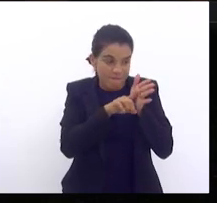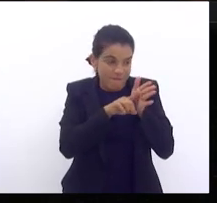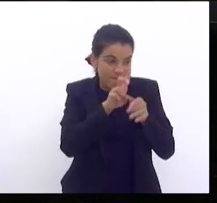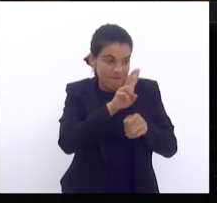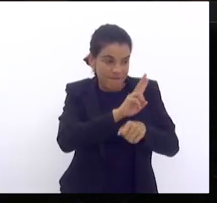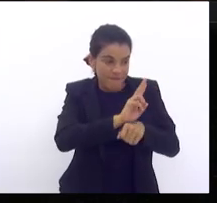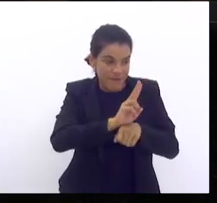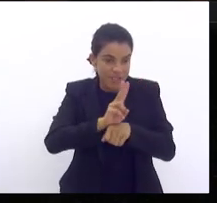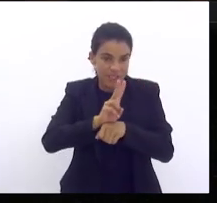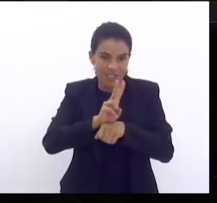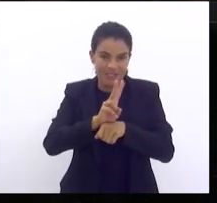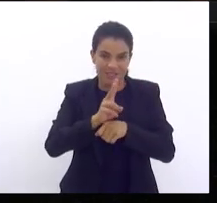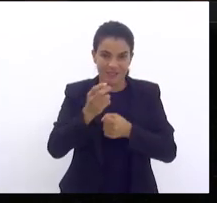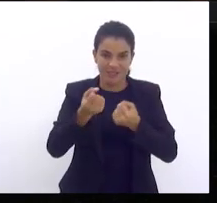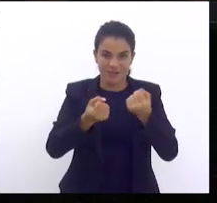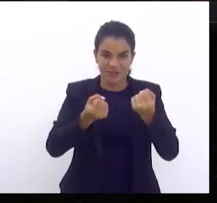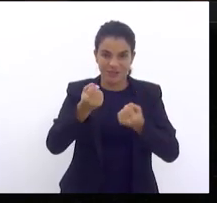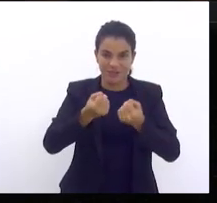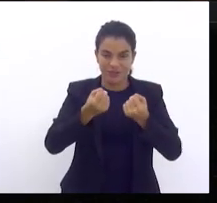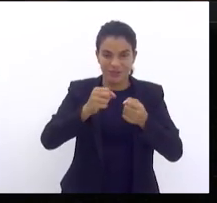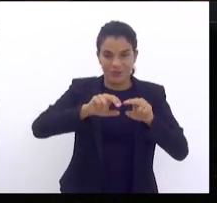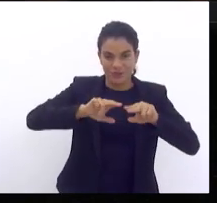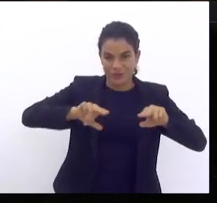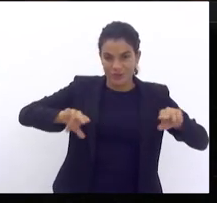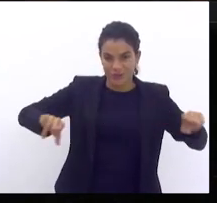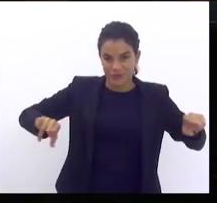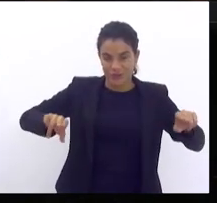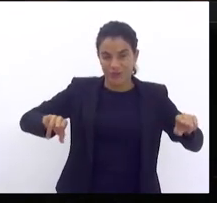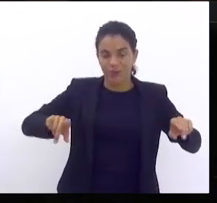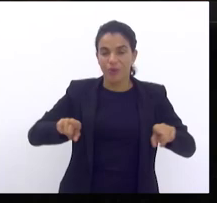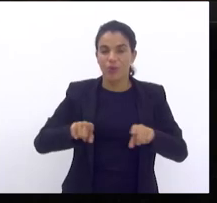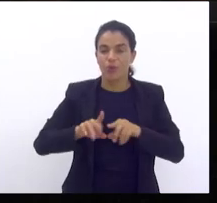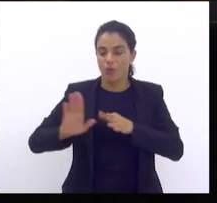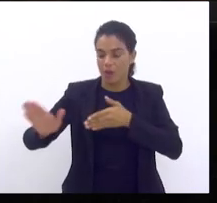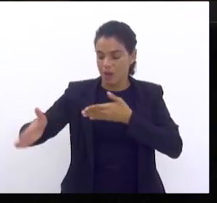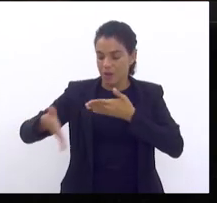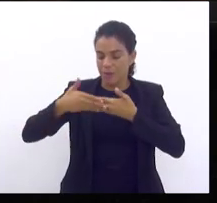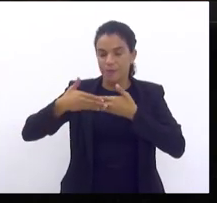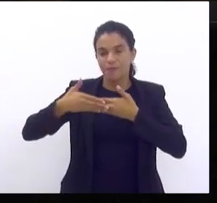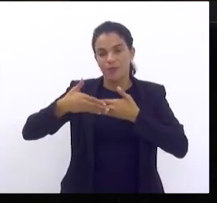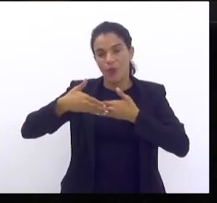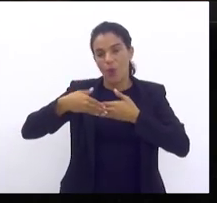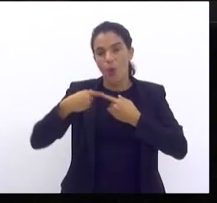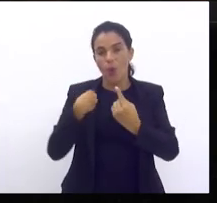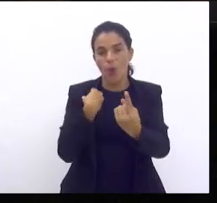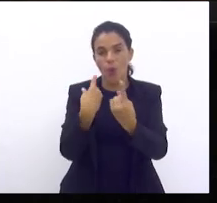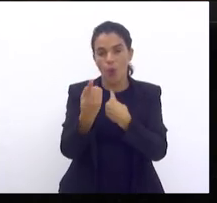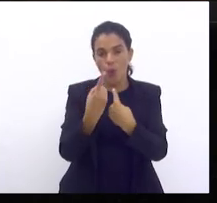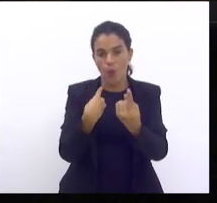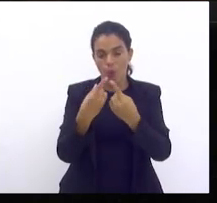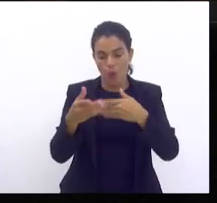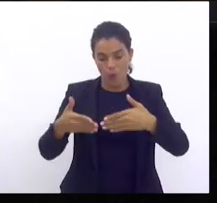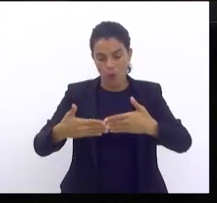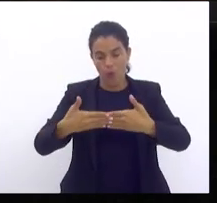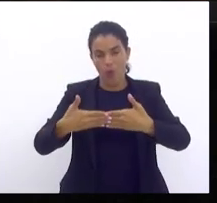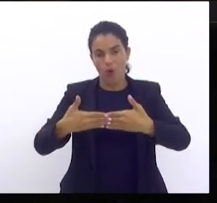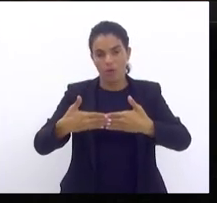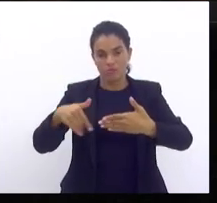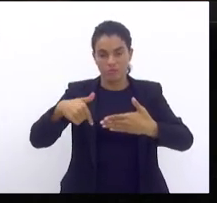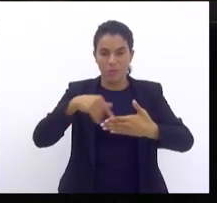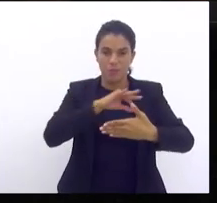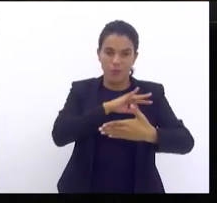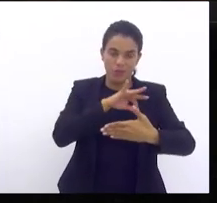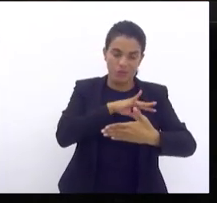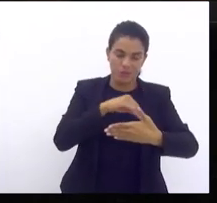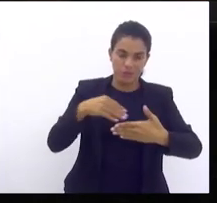do veículo com a blitz de Segurança Pública A Blitz de segurança pública